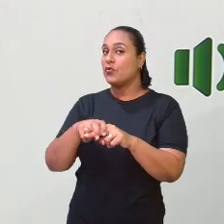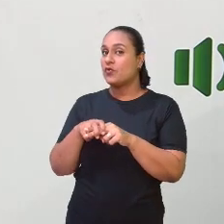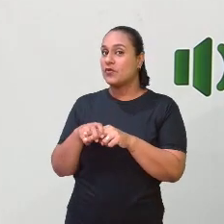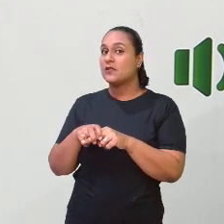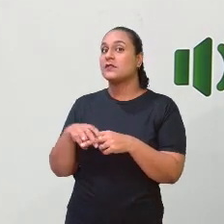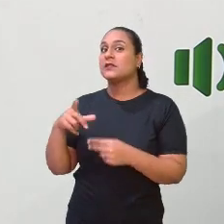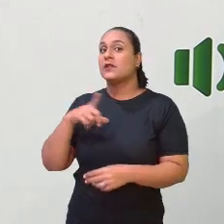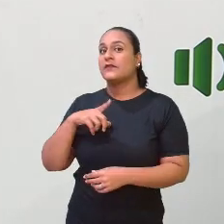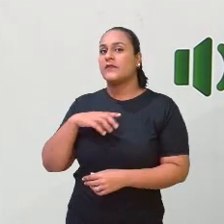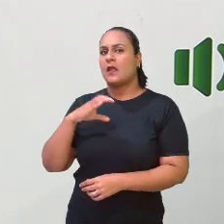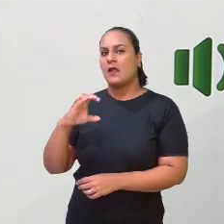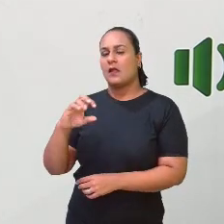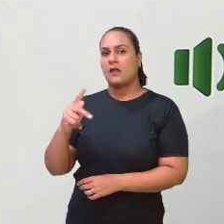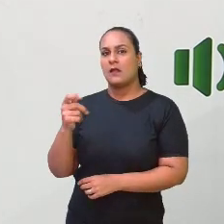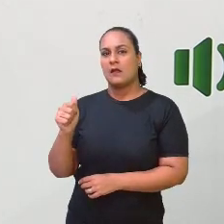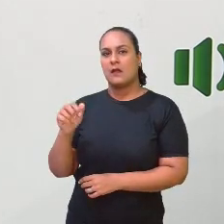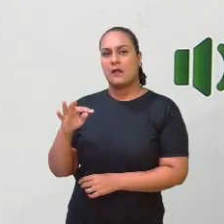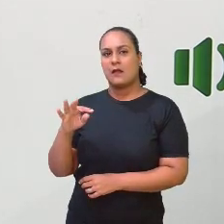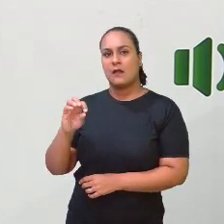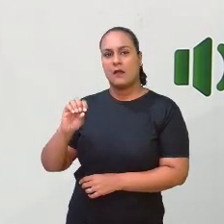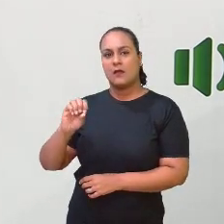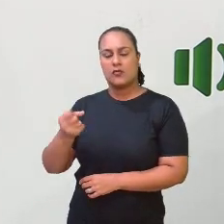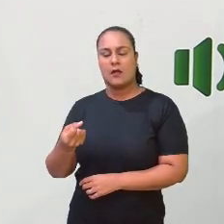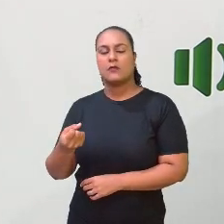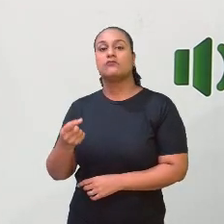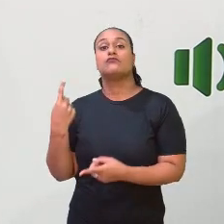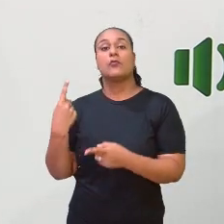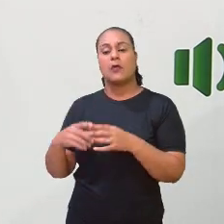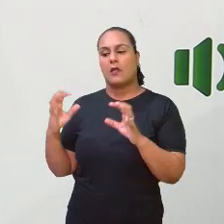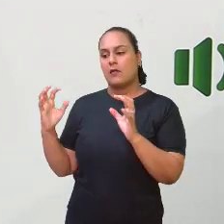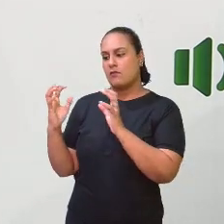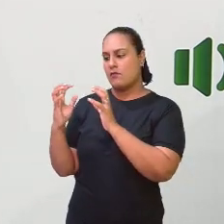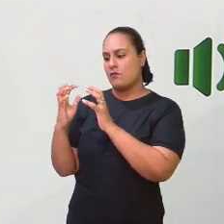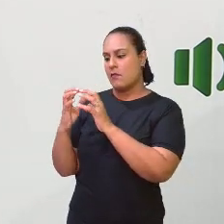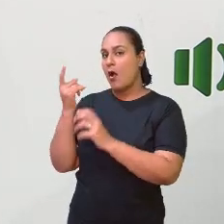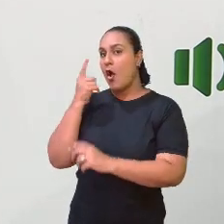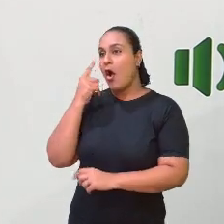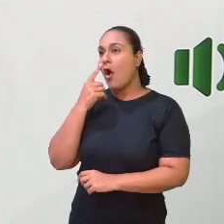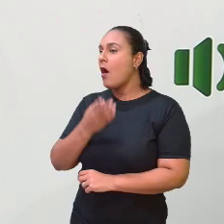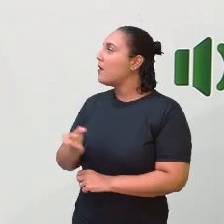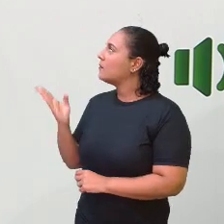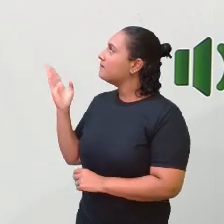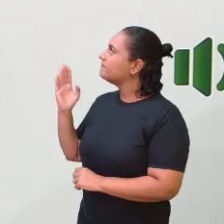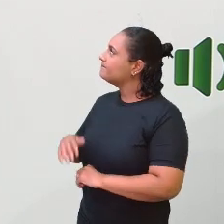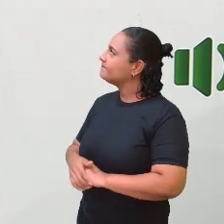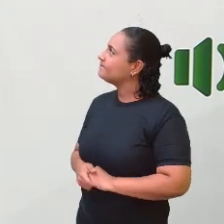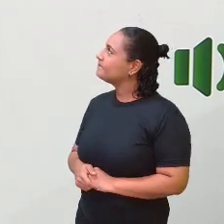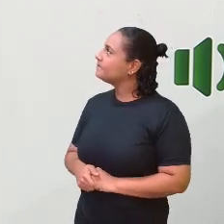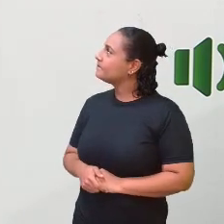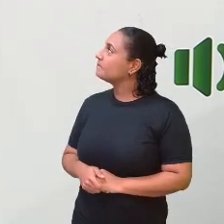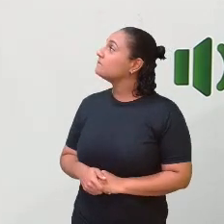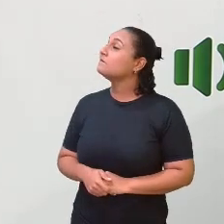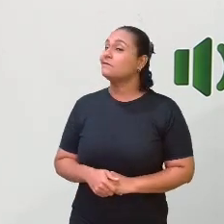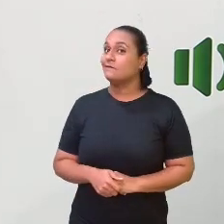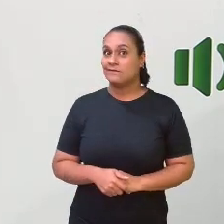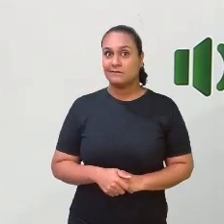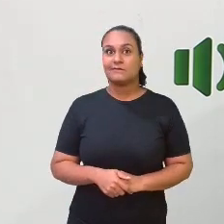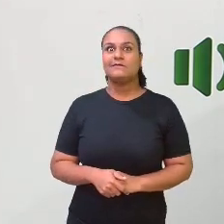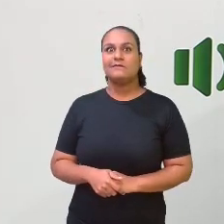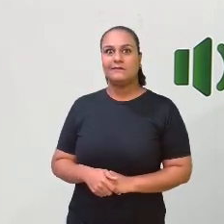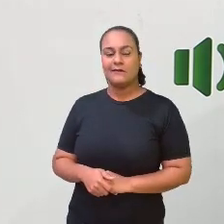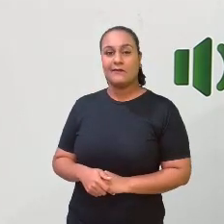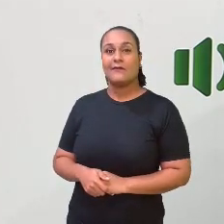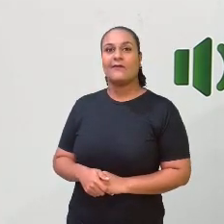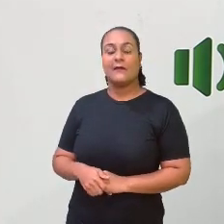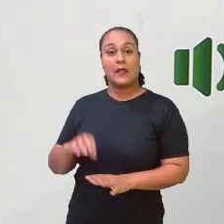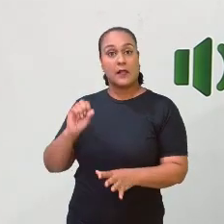chama de ossos chatos. Se a gente for prestar atenção no nosso crânio aqui, ele está diretamente protegendo